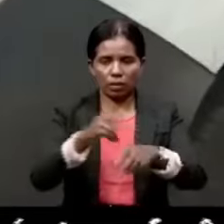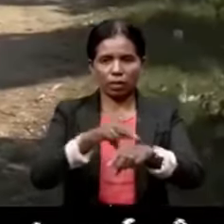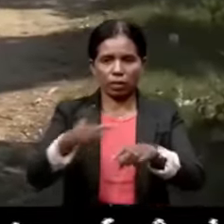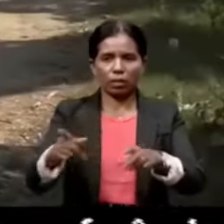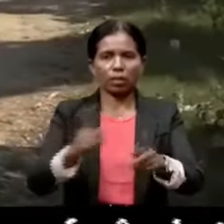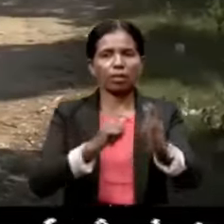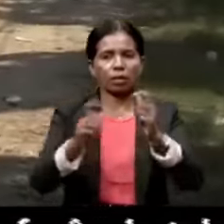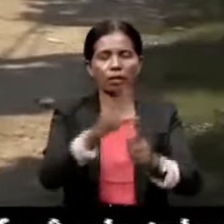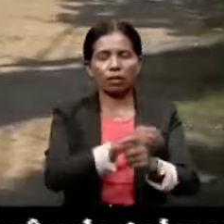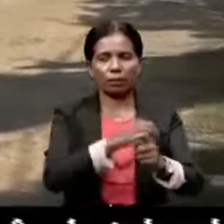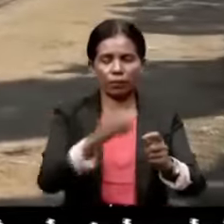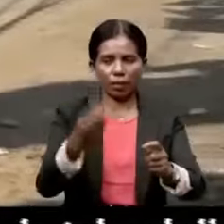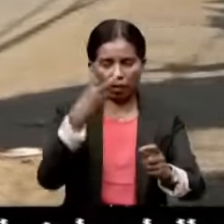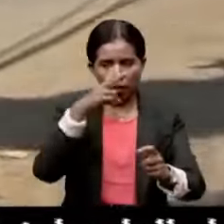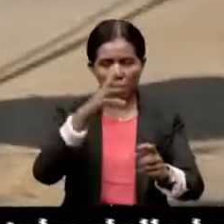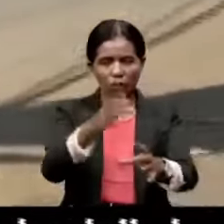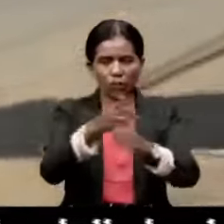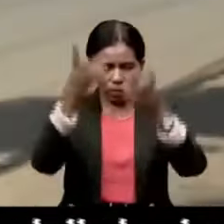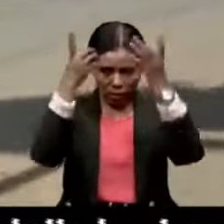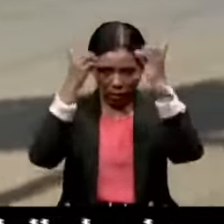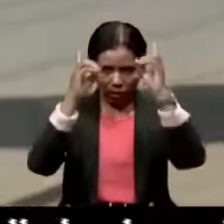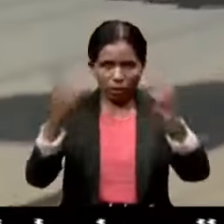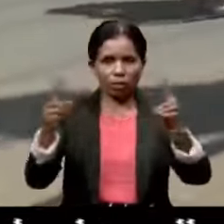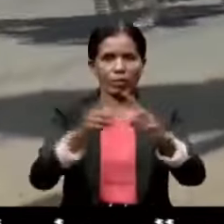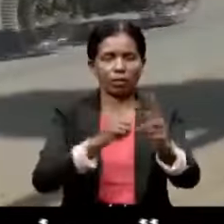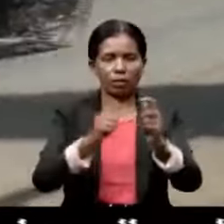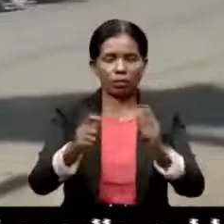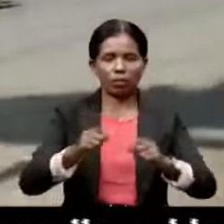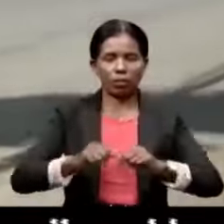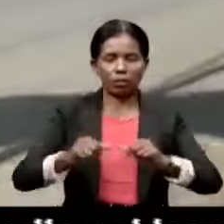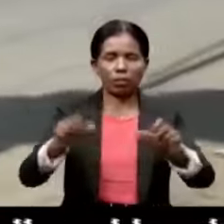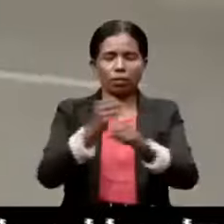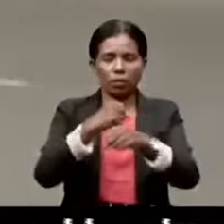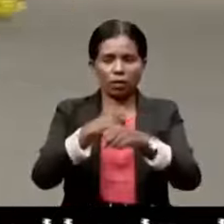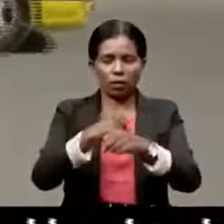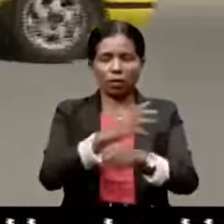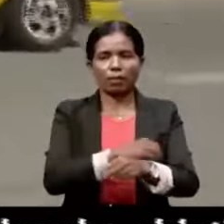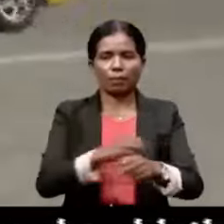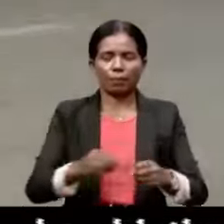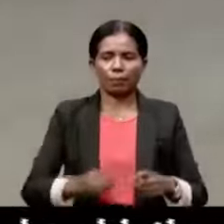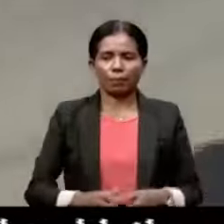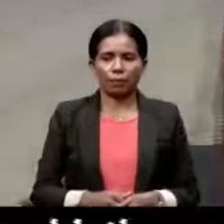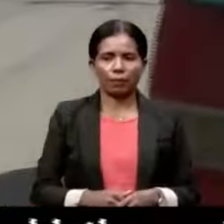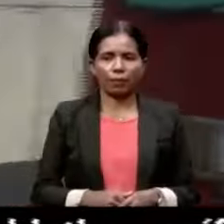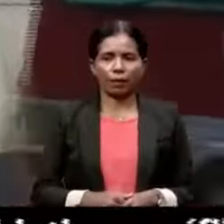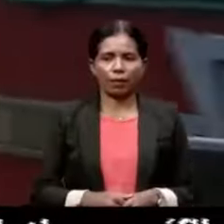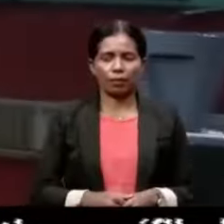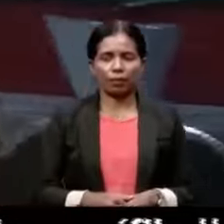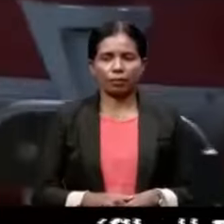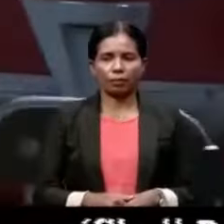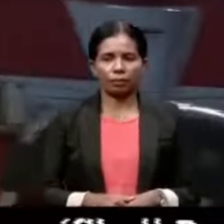transporte terrestre, avalia no fote decisão para transporte Cira não é, continua a lá a circulação. Rohima Dias, Jaime dos Santos, de EME.